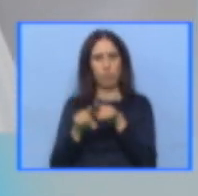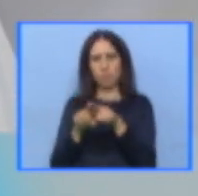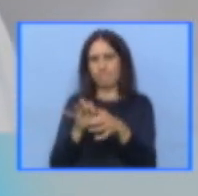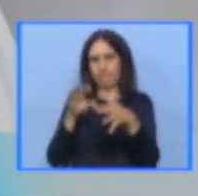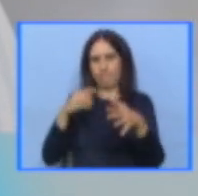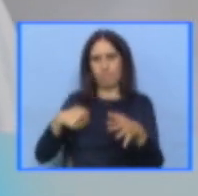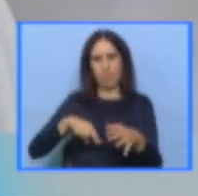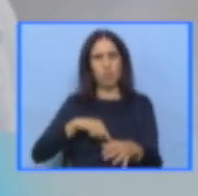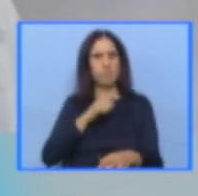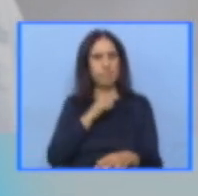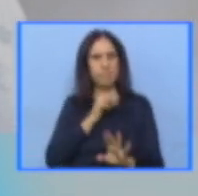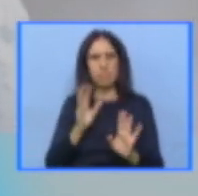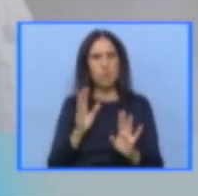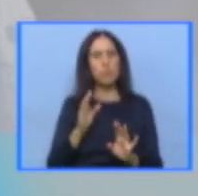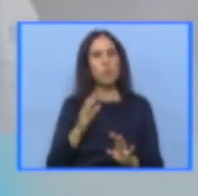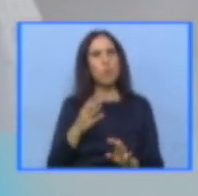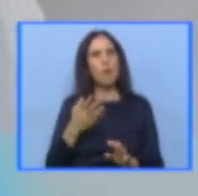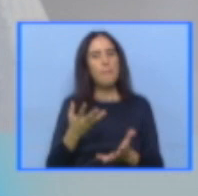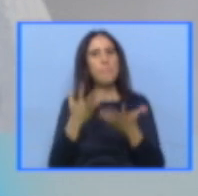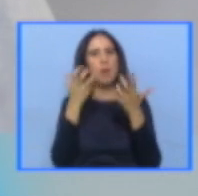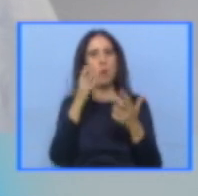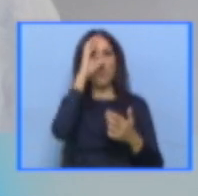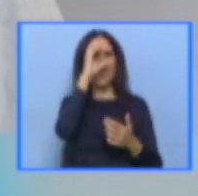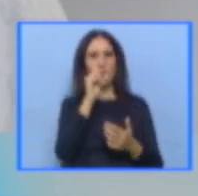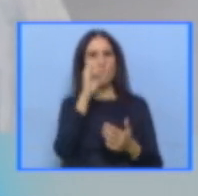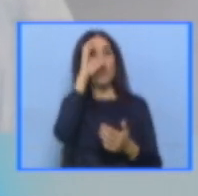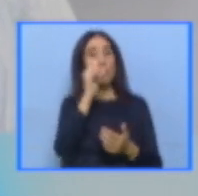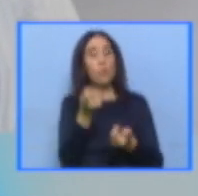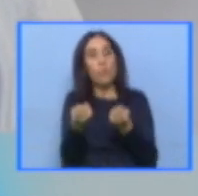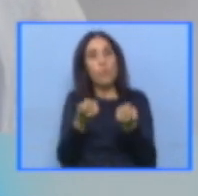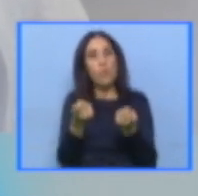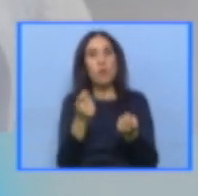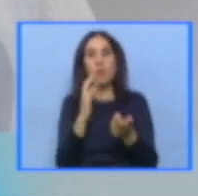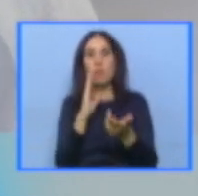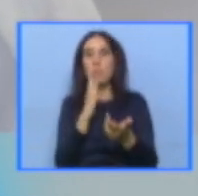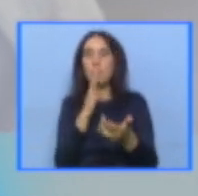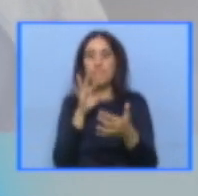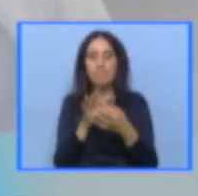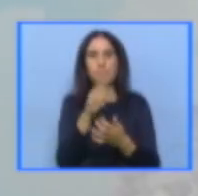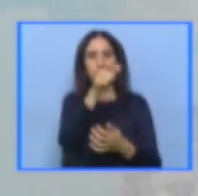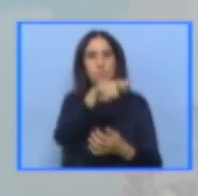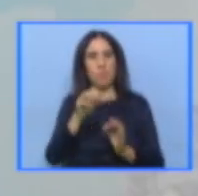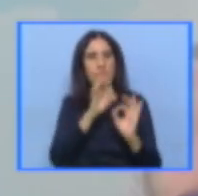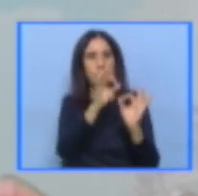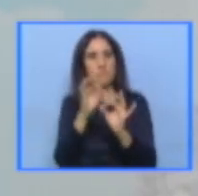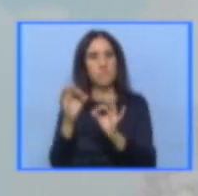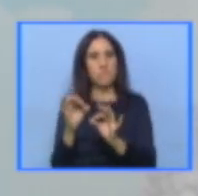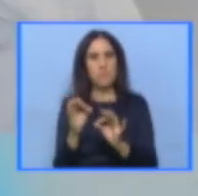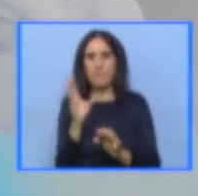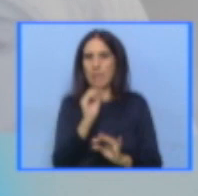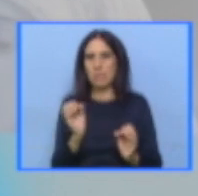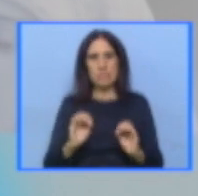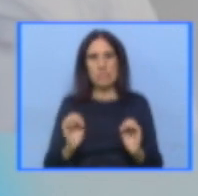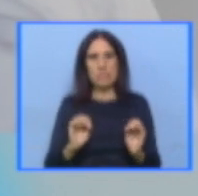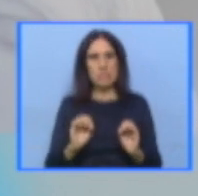nós é igual. Nós só queremos que o governo governe de acordo com os interesses dos seus cidadãos. E mais nada, e